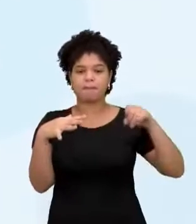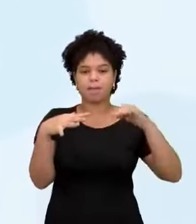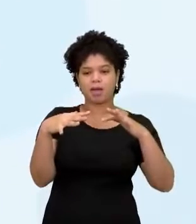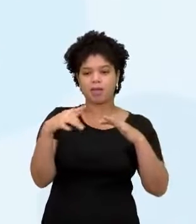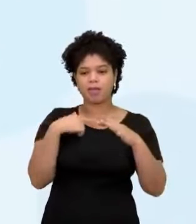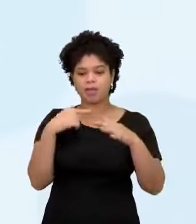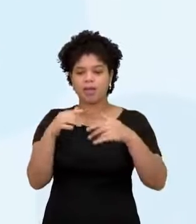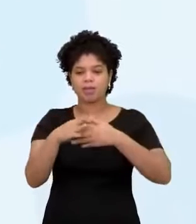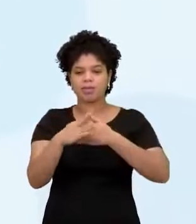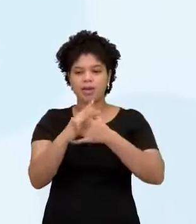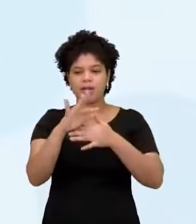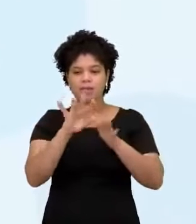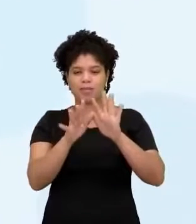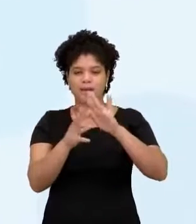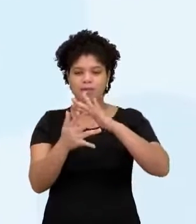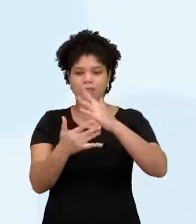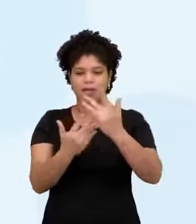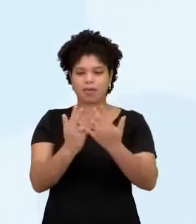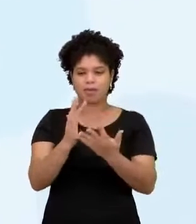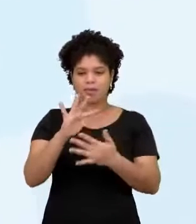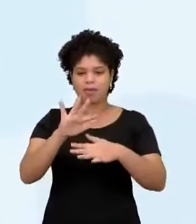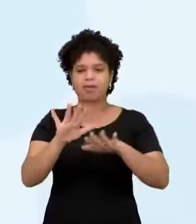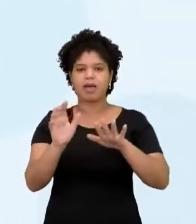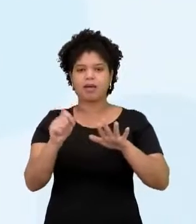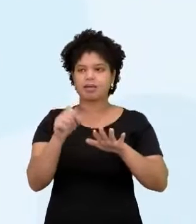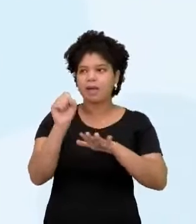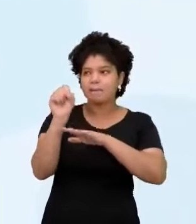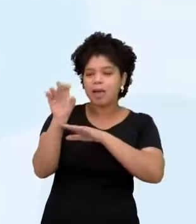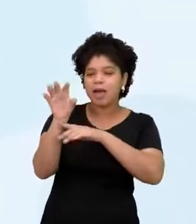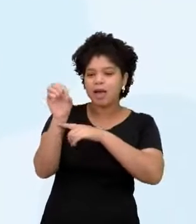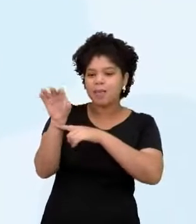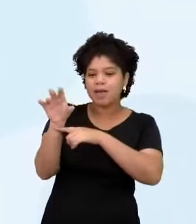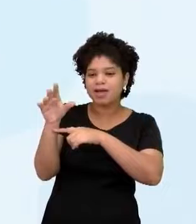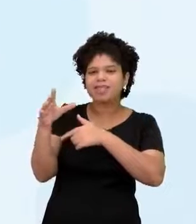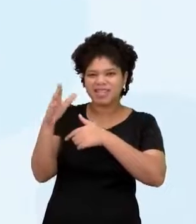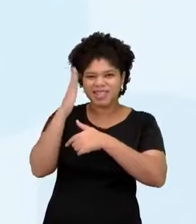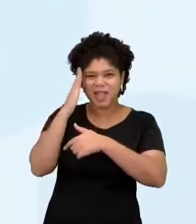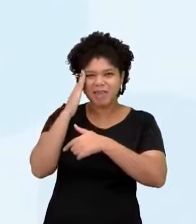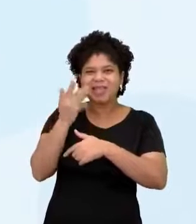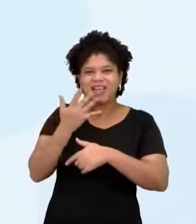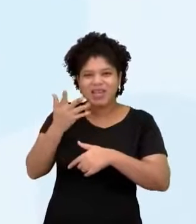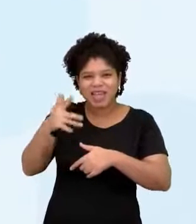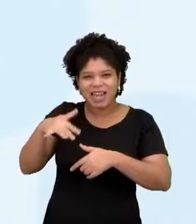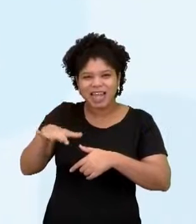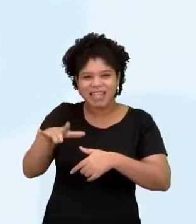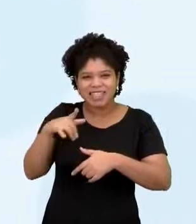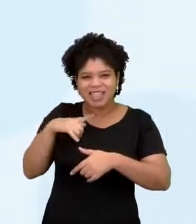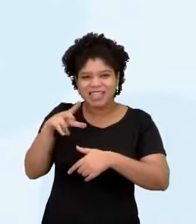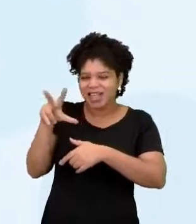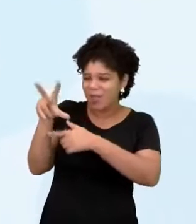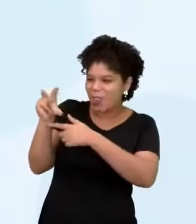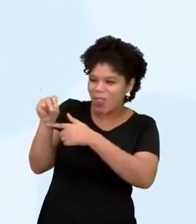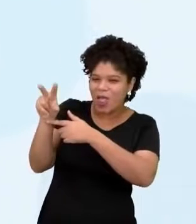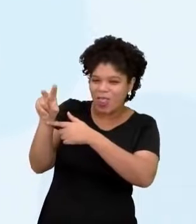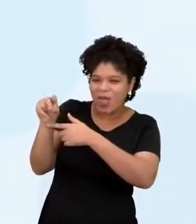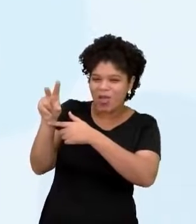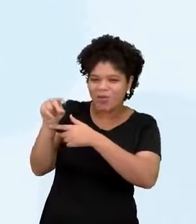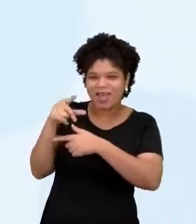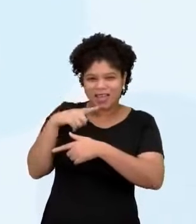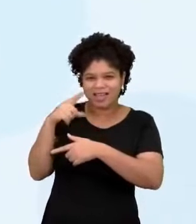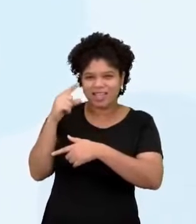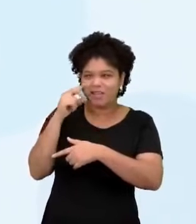né? Todos nós conhecemos, e pode ser projetado na parede, em papel transparente ou em tecido. Acredito que muitos de vocês já